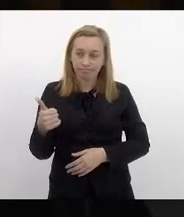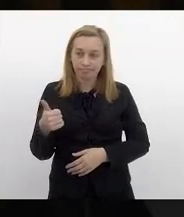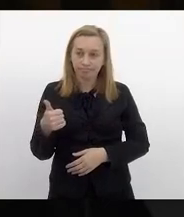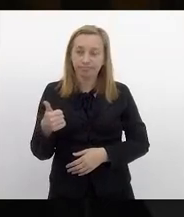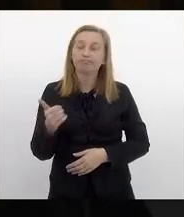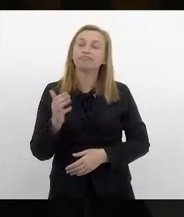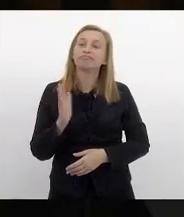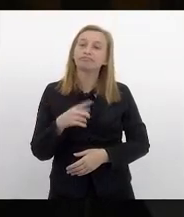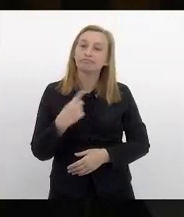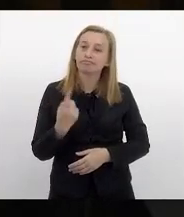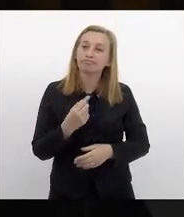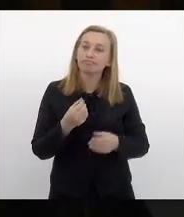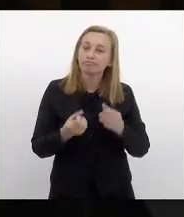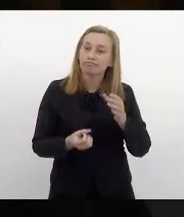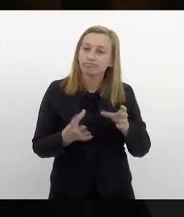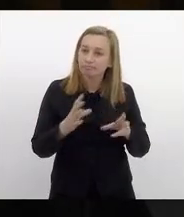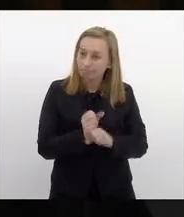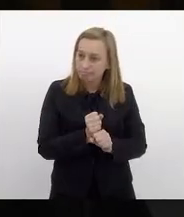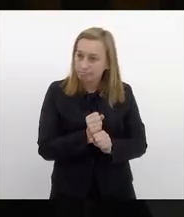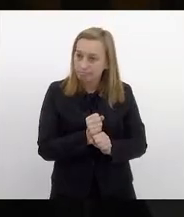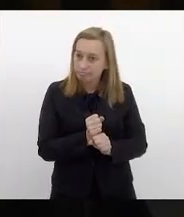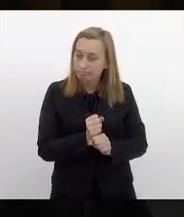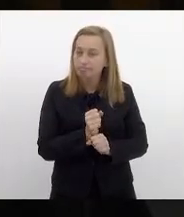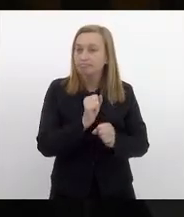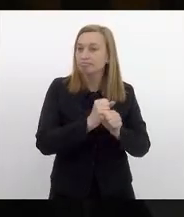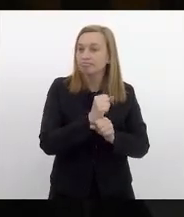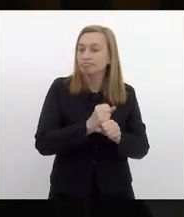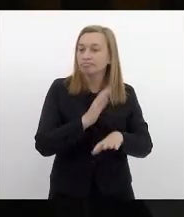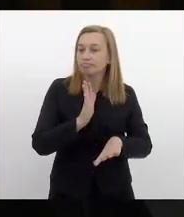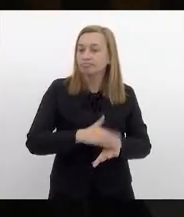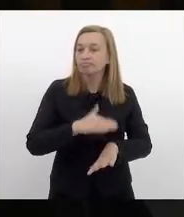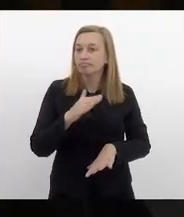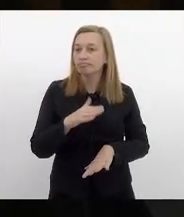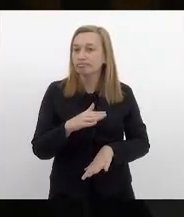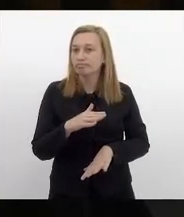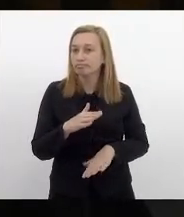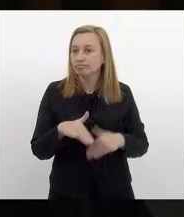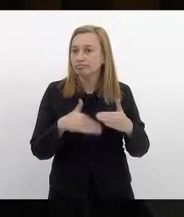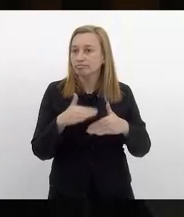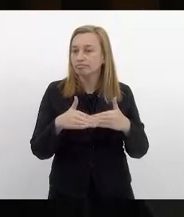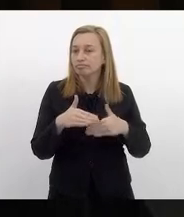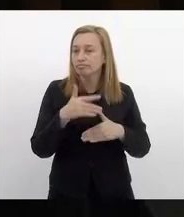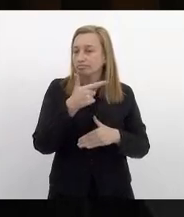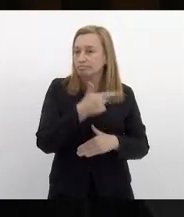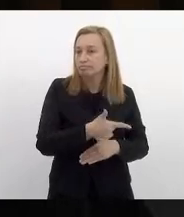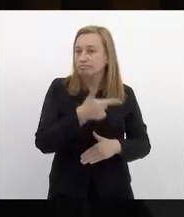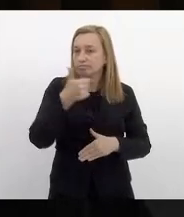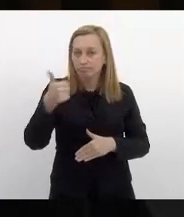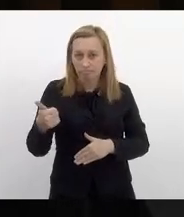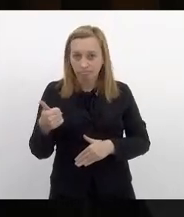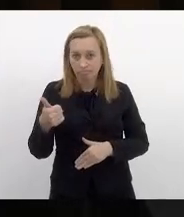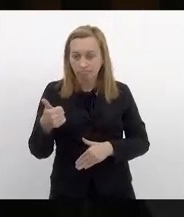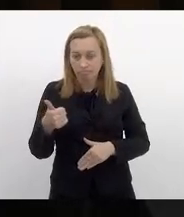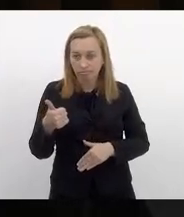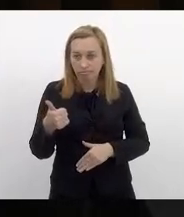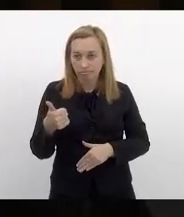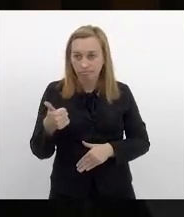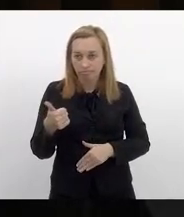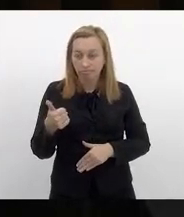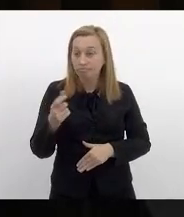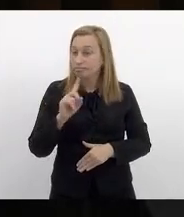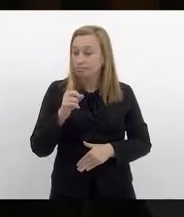nós fizemos as contas, o ano mais favorável é 2021, e